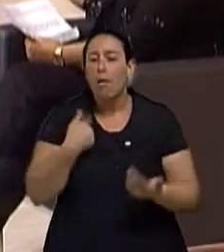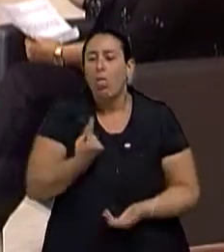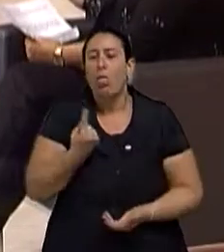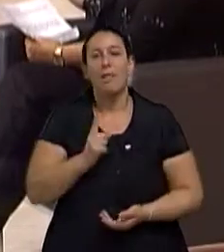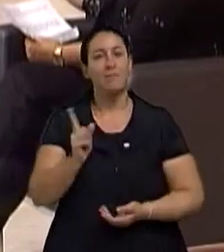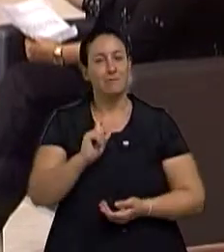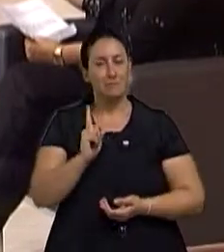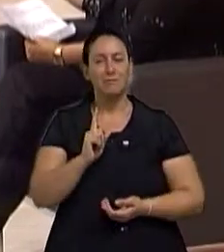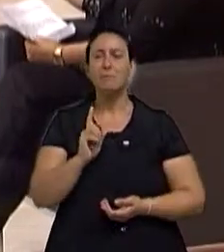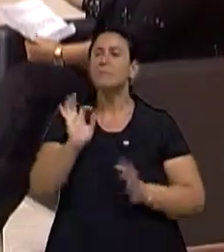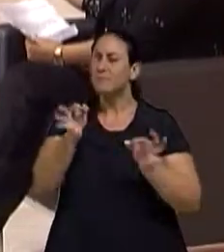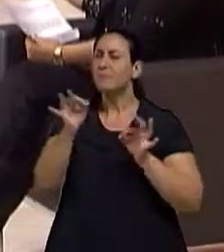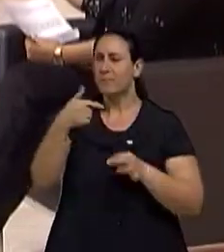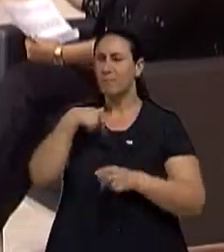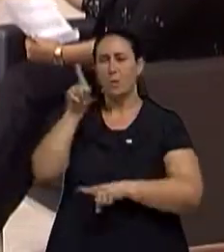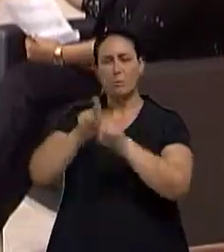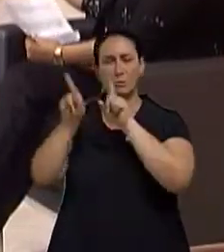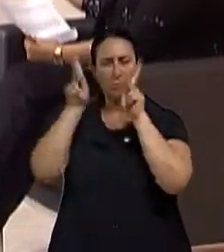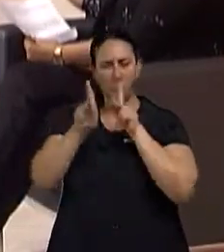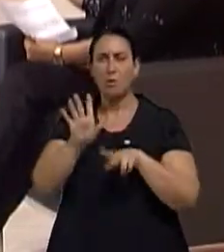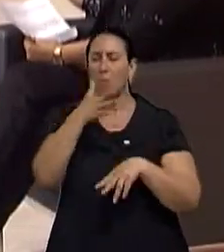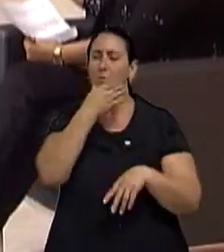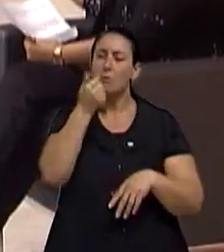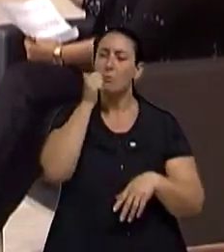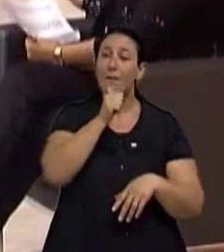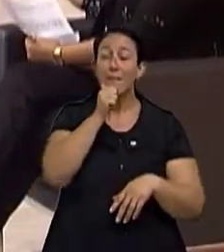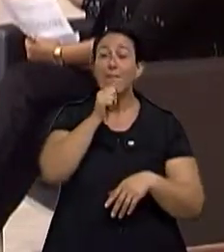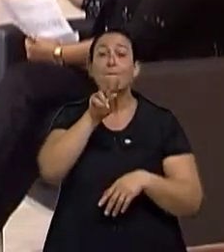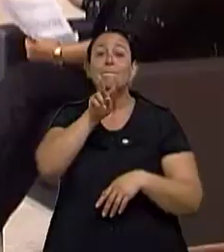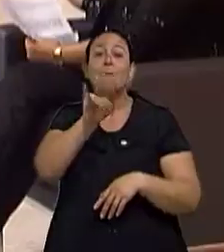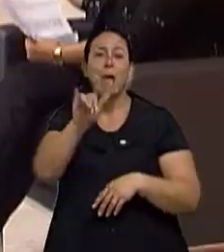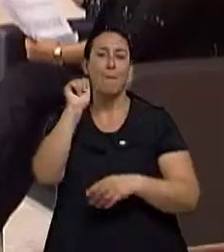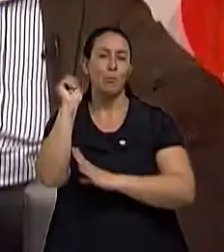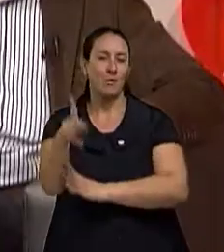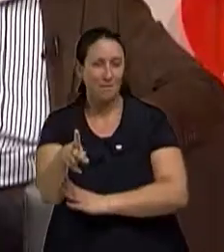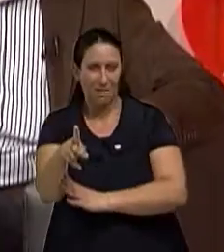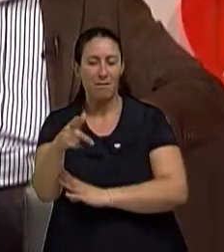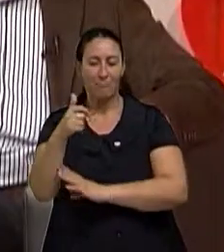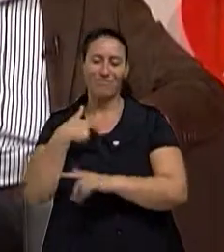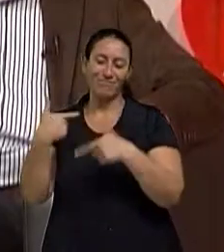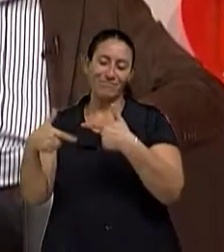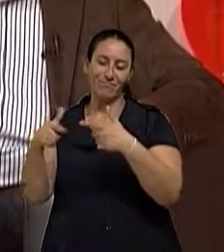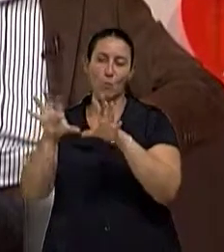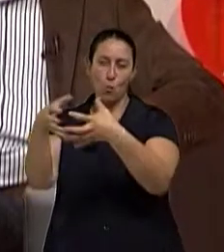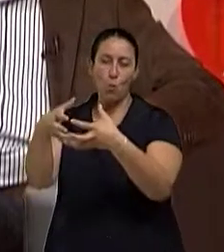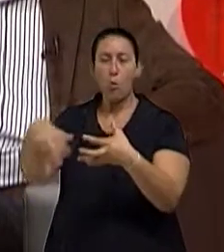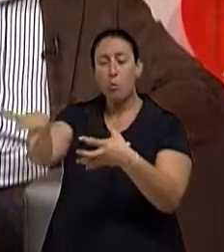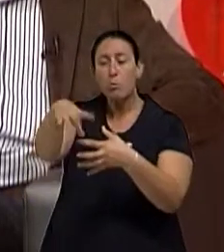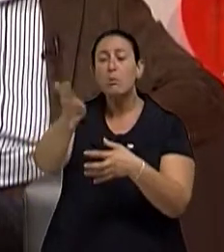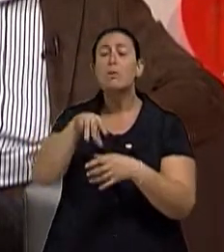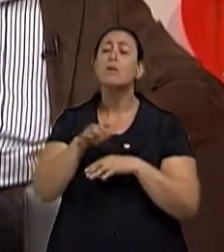em pré-aposentadoria, tá? Homens e mulheres. E a aposentadoria, pelo menos assim...